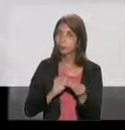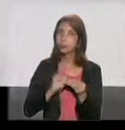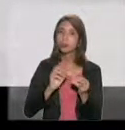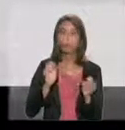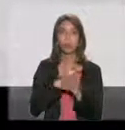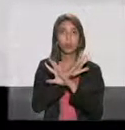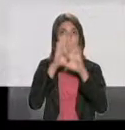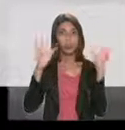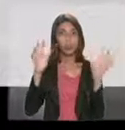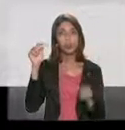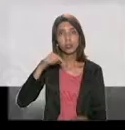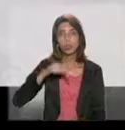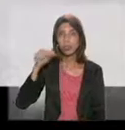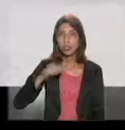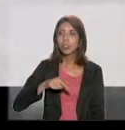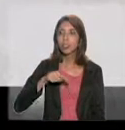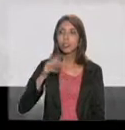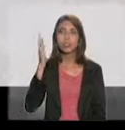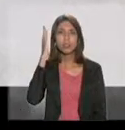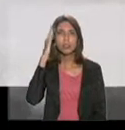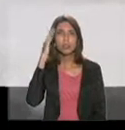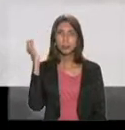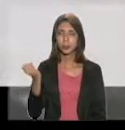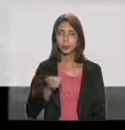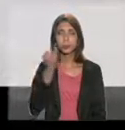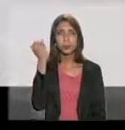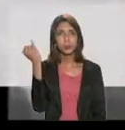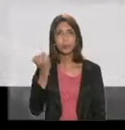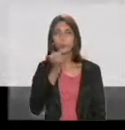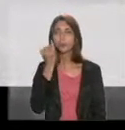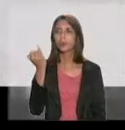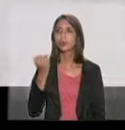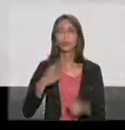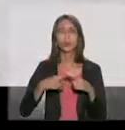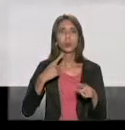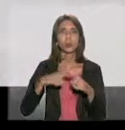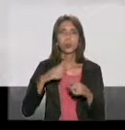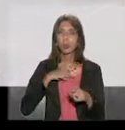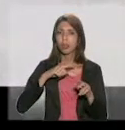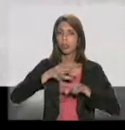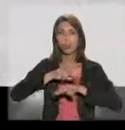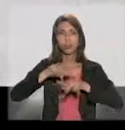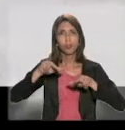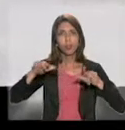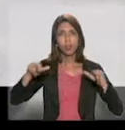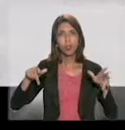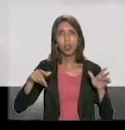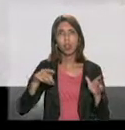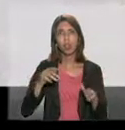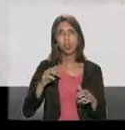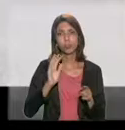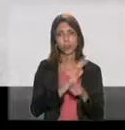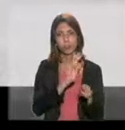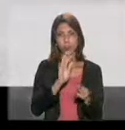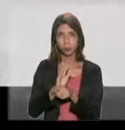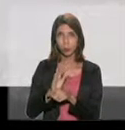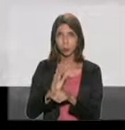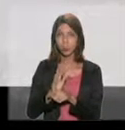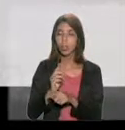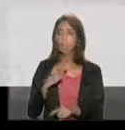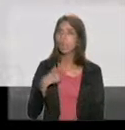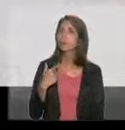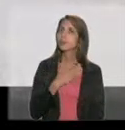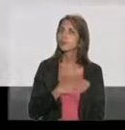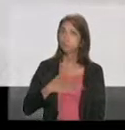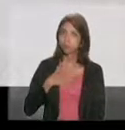e essa conclusão apareceu mais clara aqui dentro, da importância disso diante de todas as vertentes e instituições